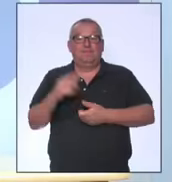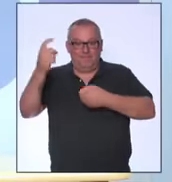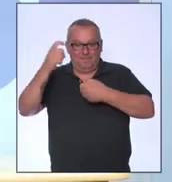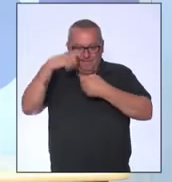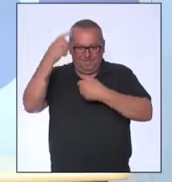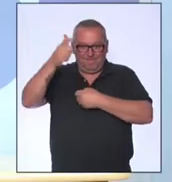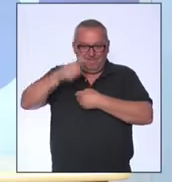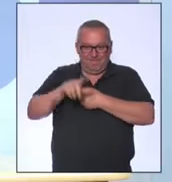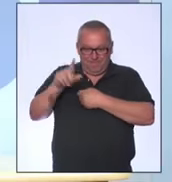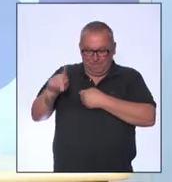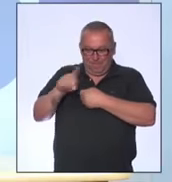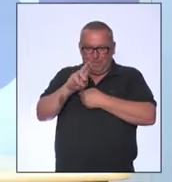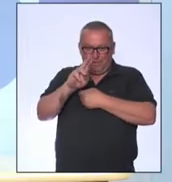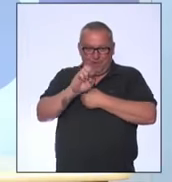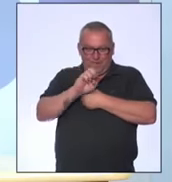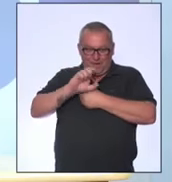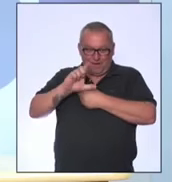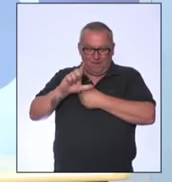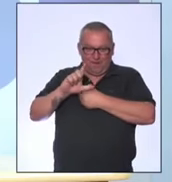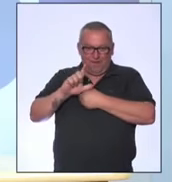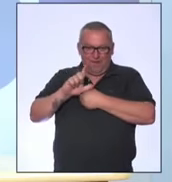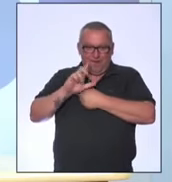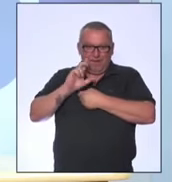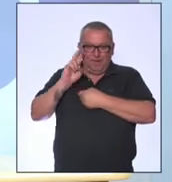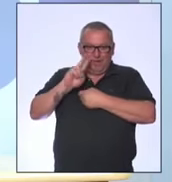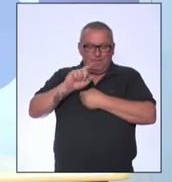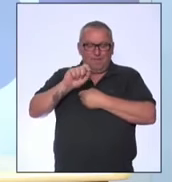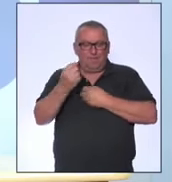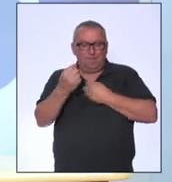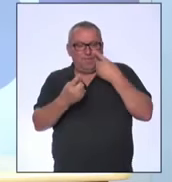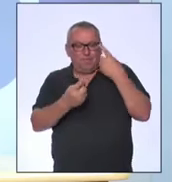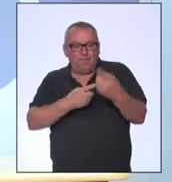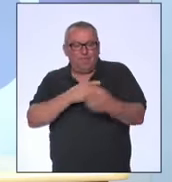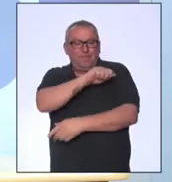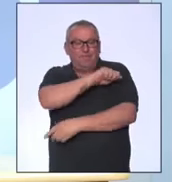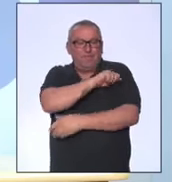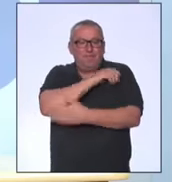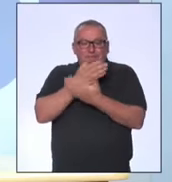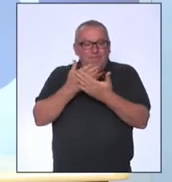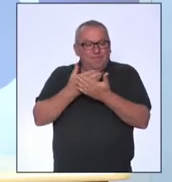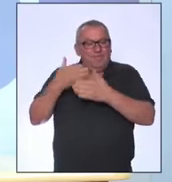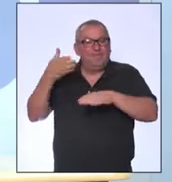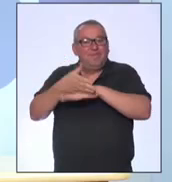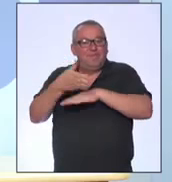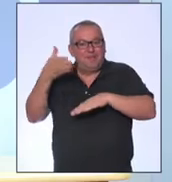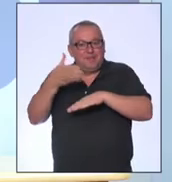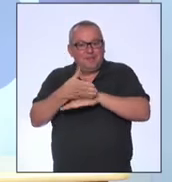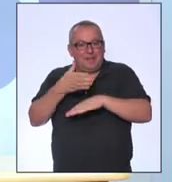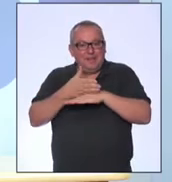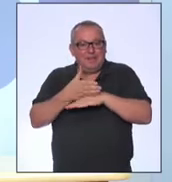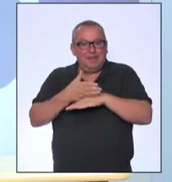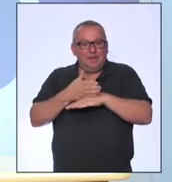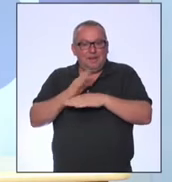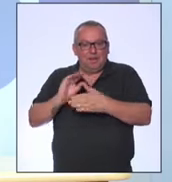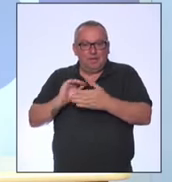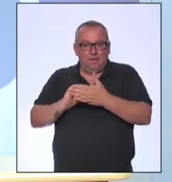Retornamos aqui, professor Rafael, mais alguns estudantes participando. O Henrique